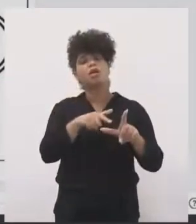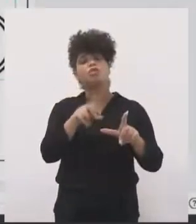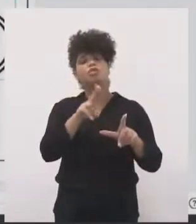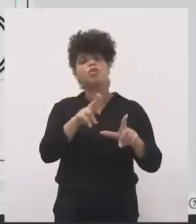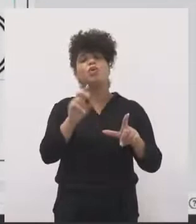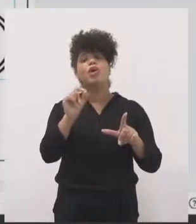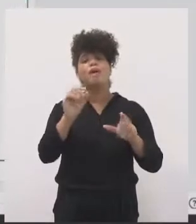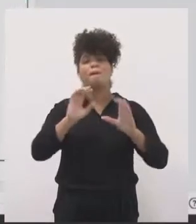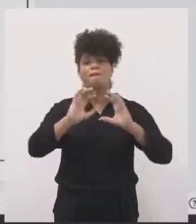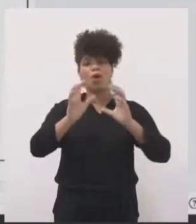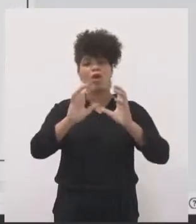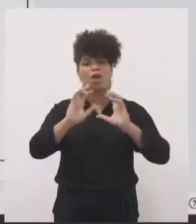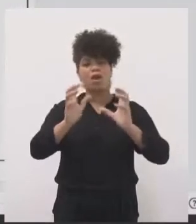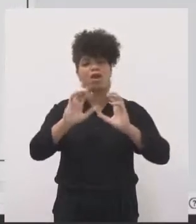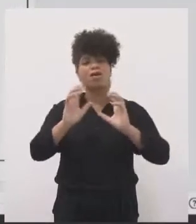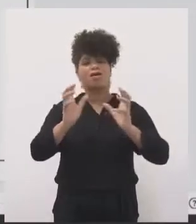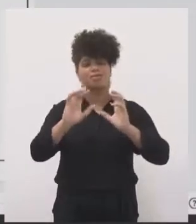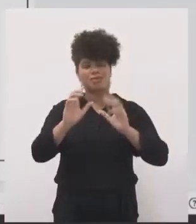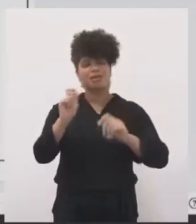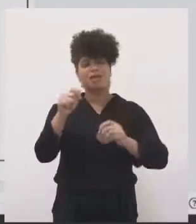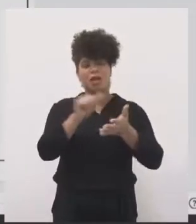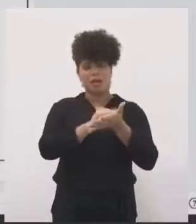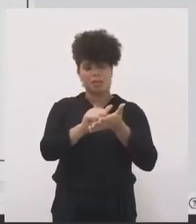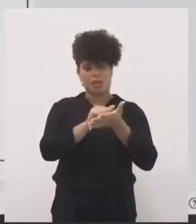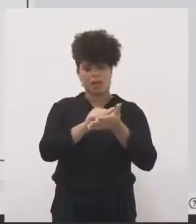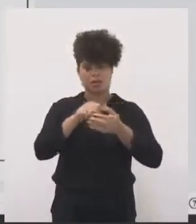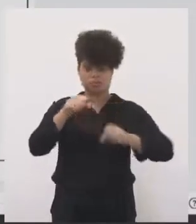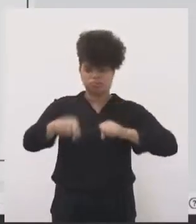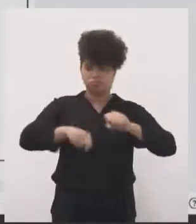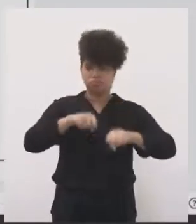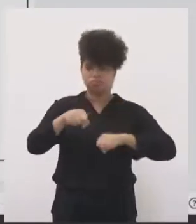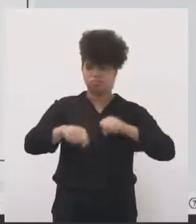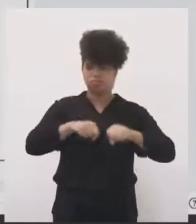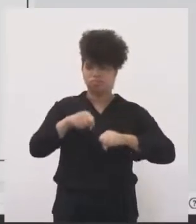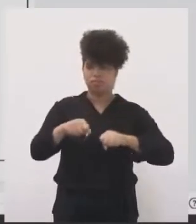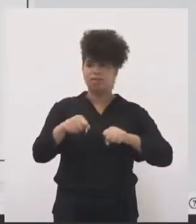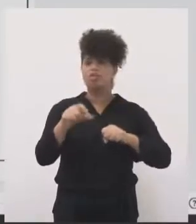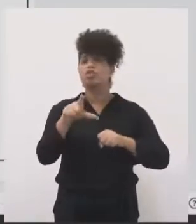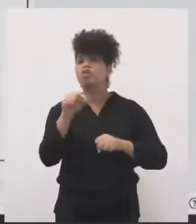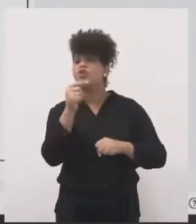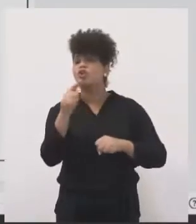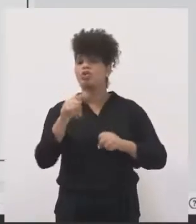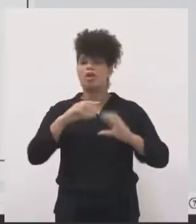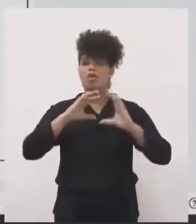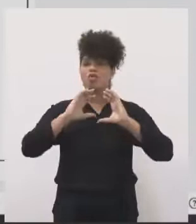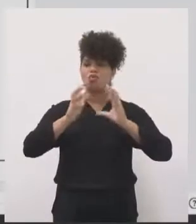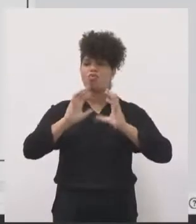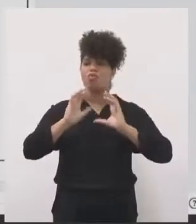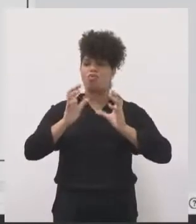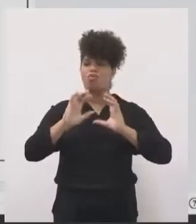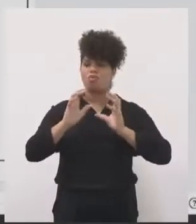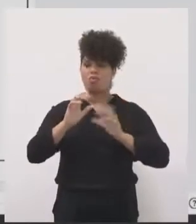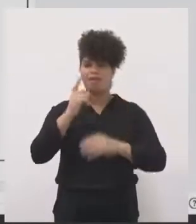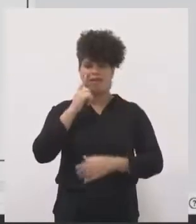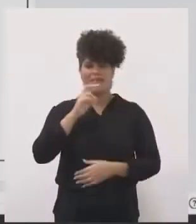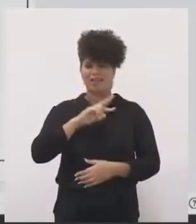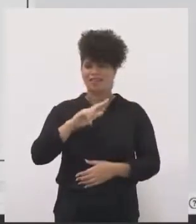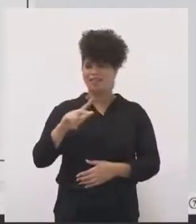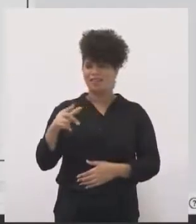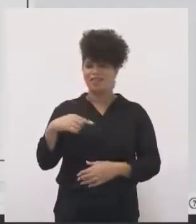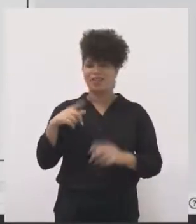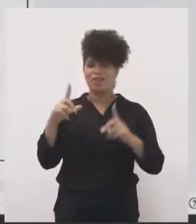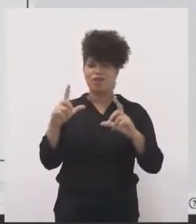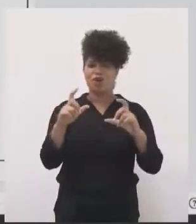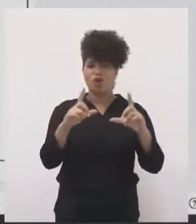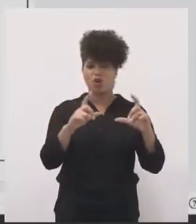posso trocar, apagar a minha bicicleta e colocar a minha bola. O Canva mostra diversas fotos,